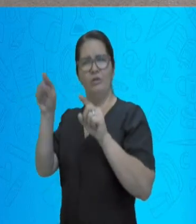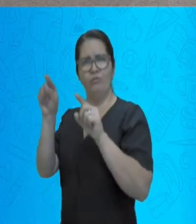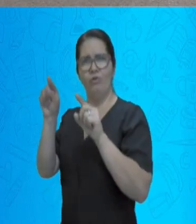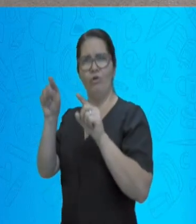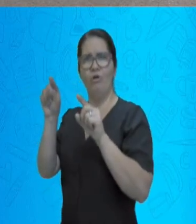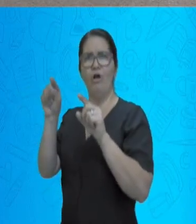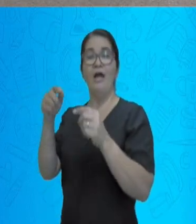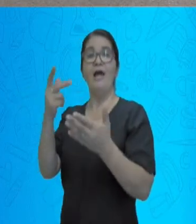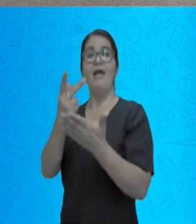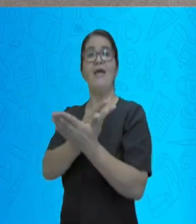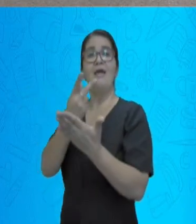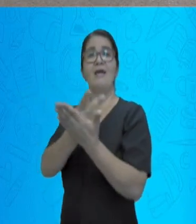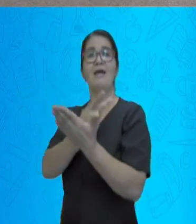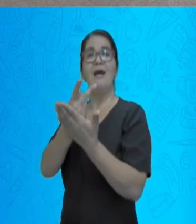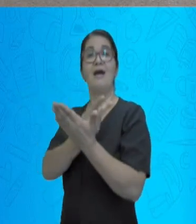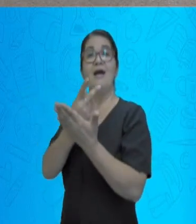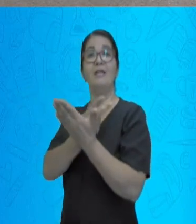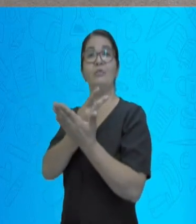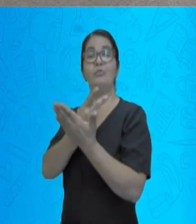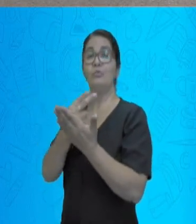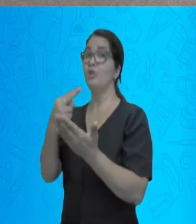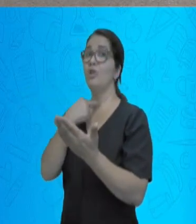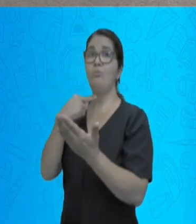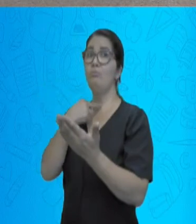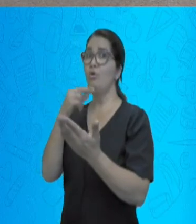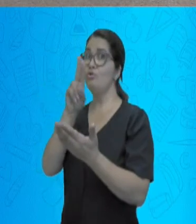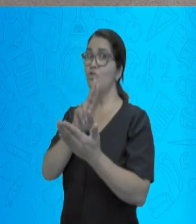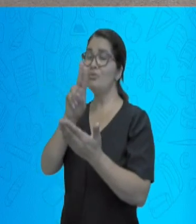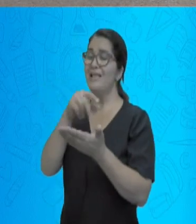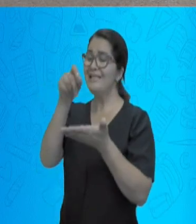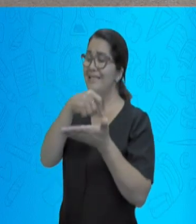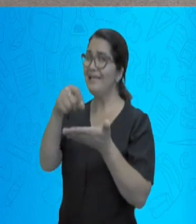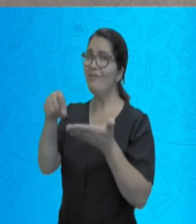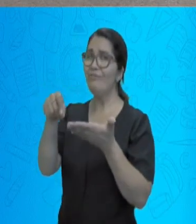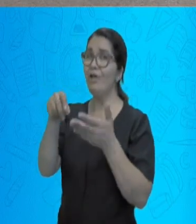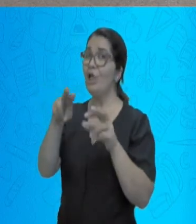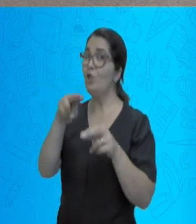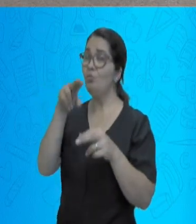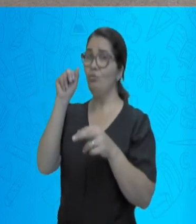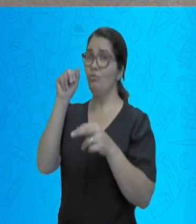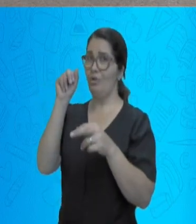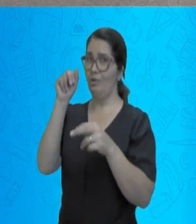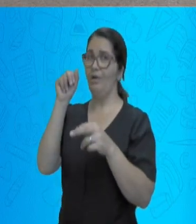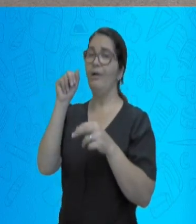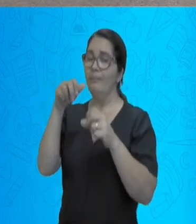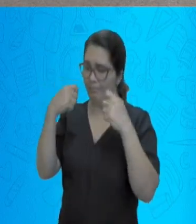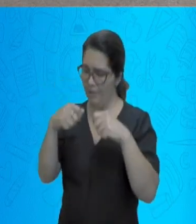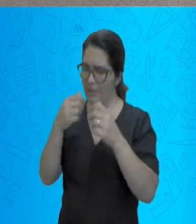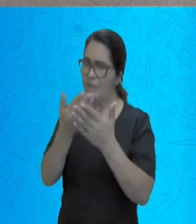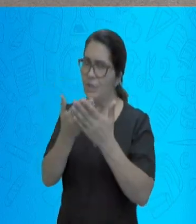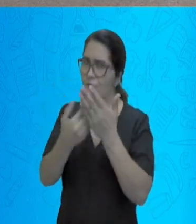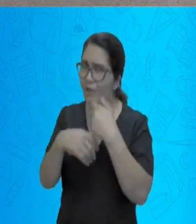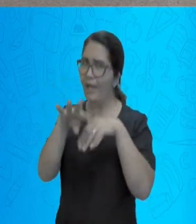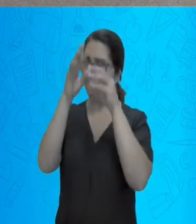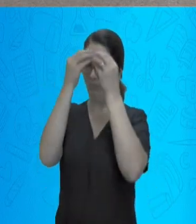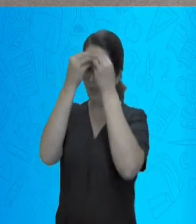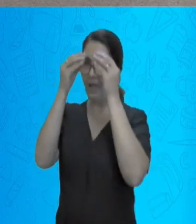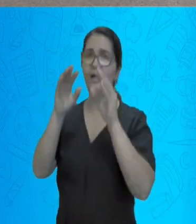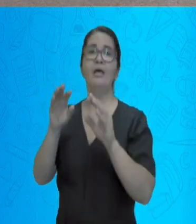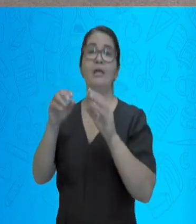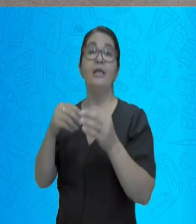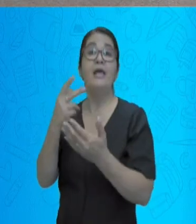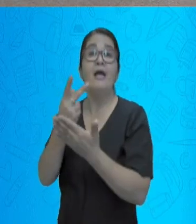grifado, porque realmente a gente não pode usar ele nesse caso. Então é importante a gente memorizar isso aí. É errado